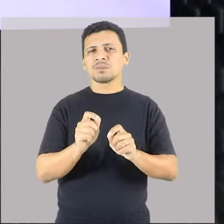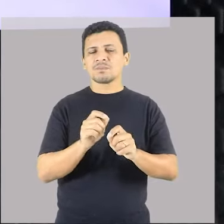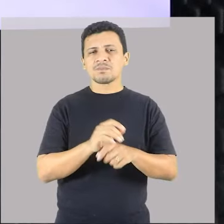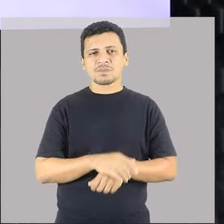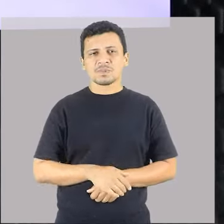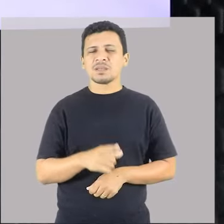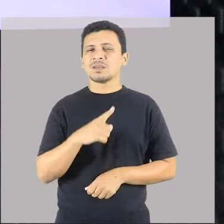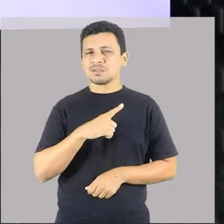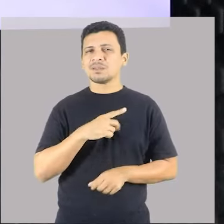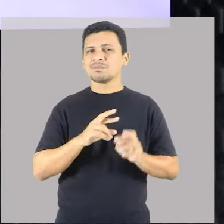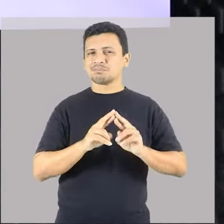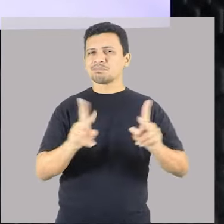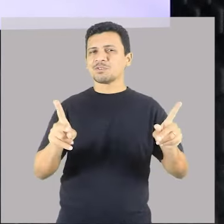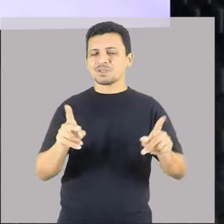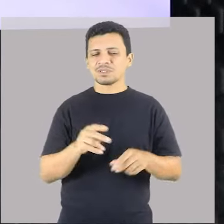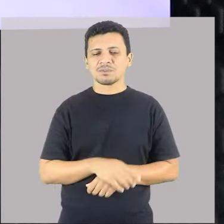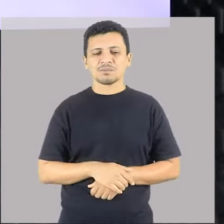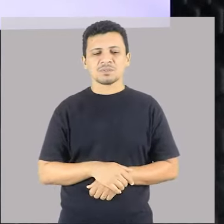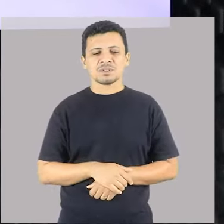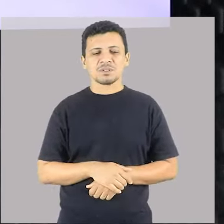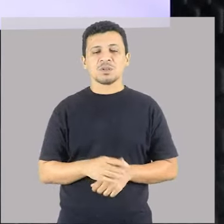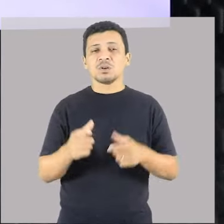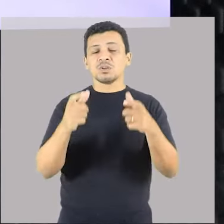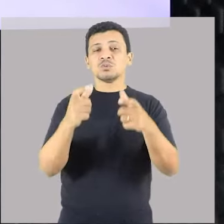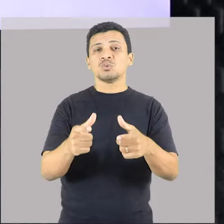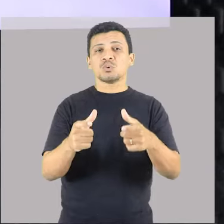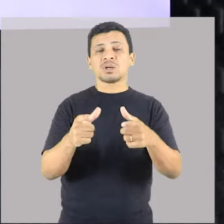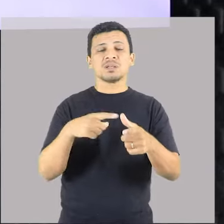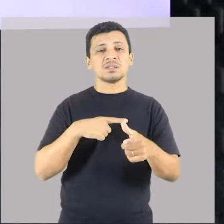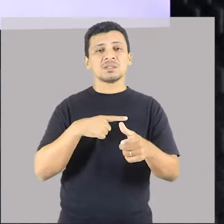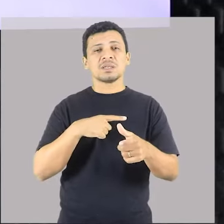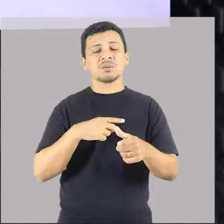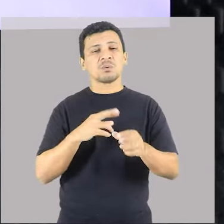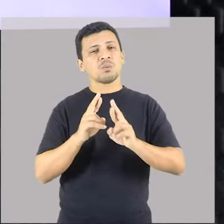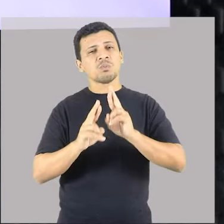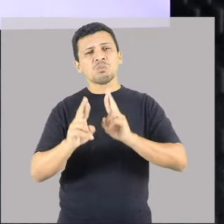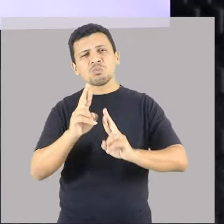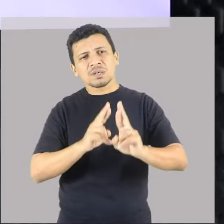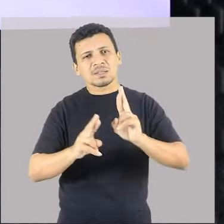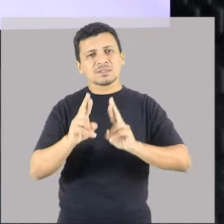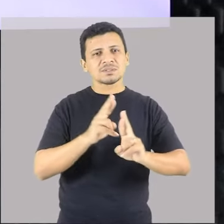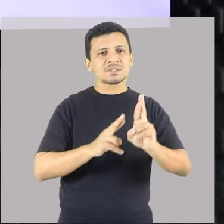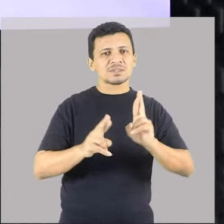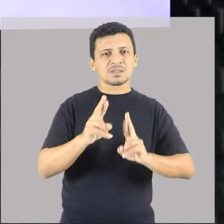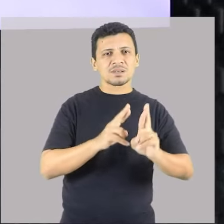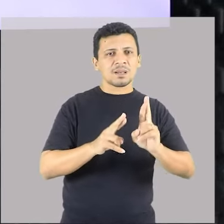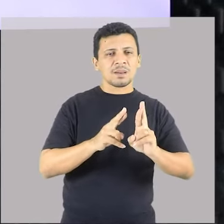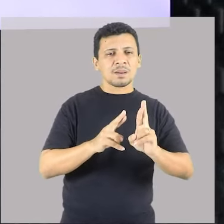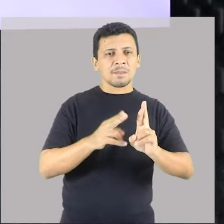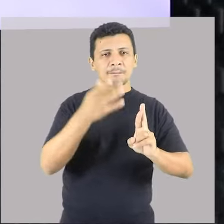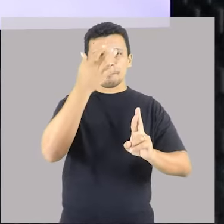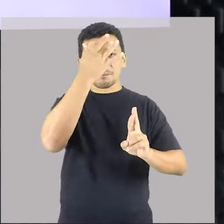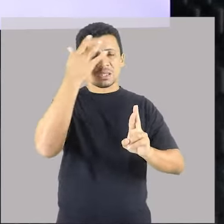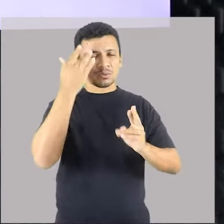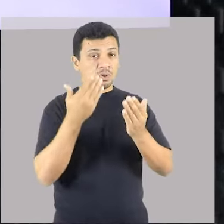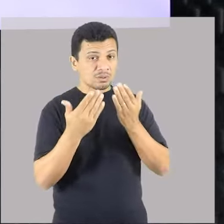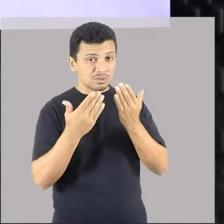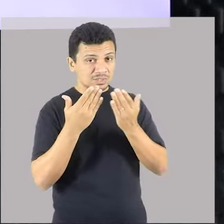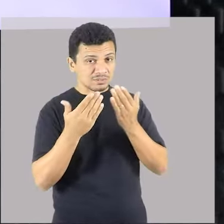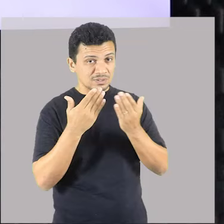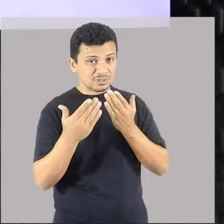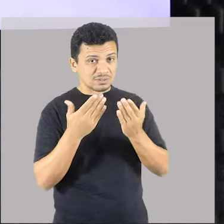tem um diferencial ele possui uma relação entre quem o Analisa tá